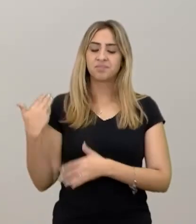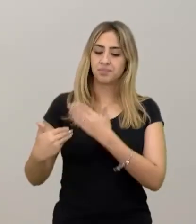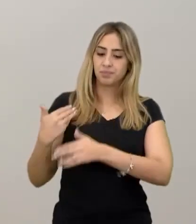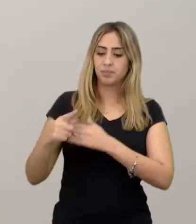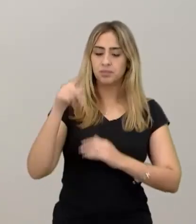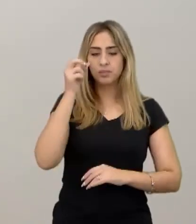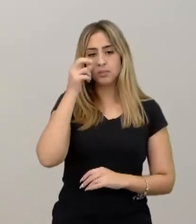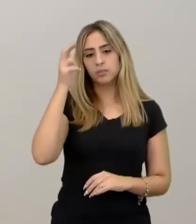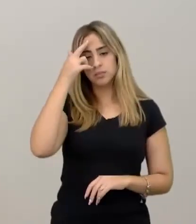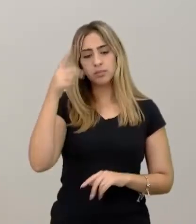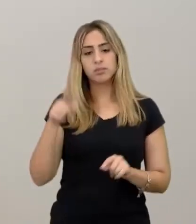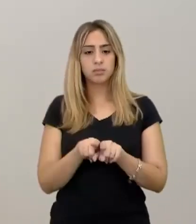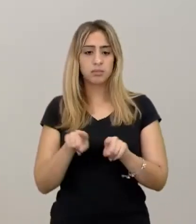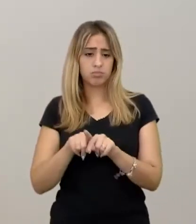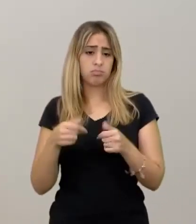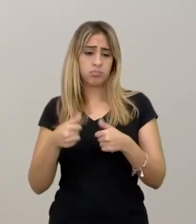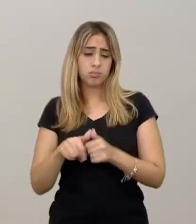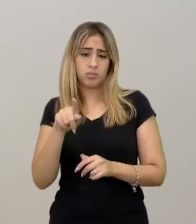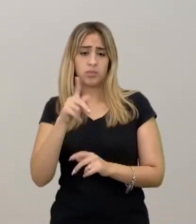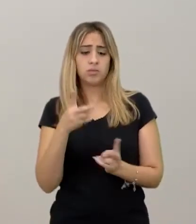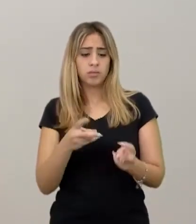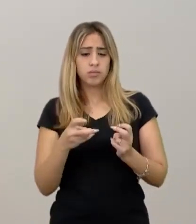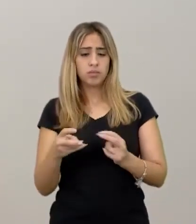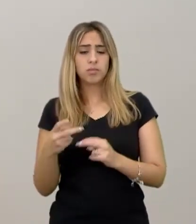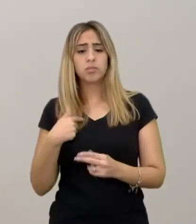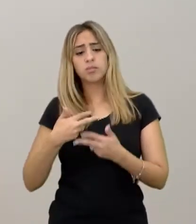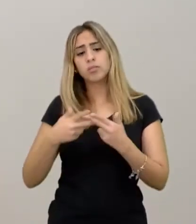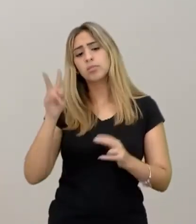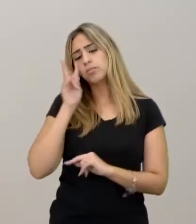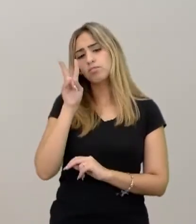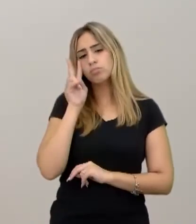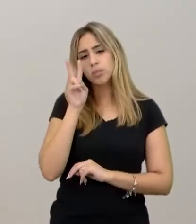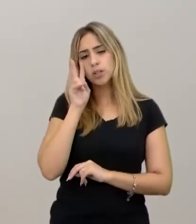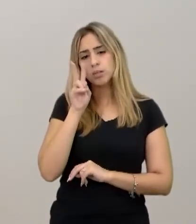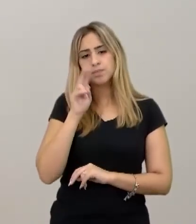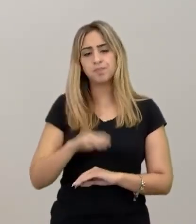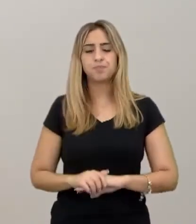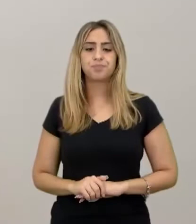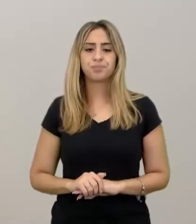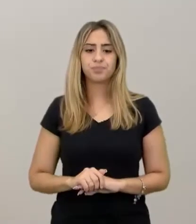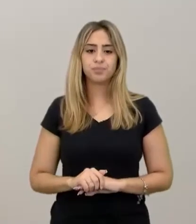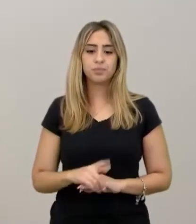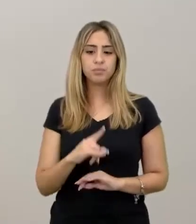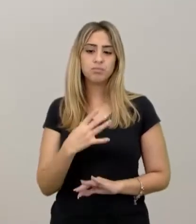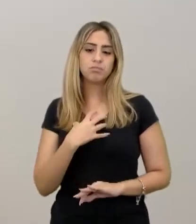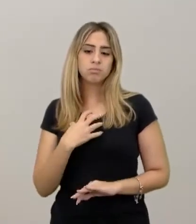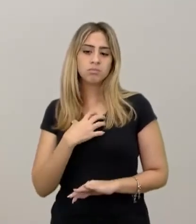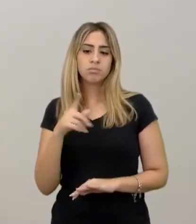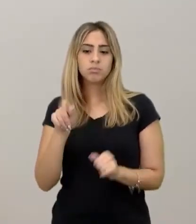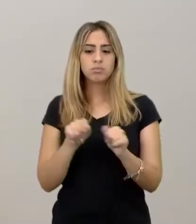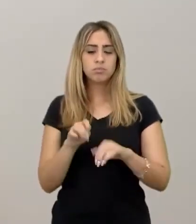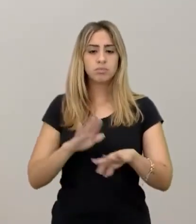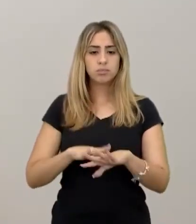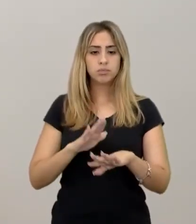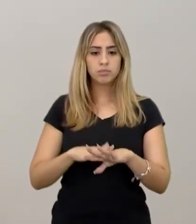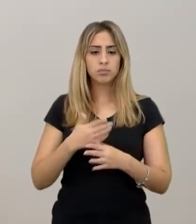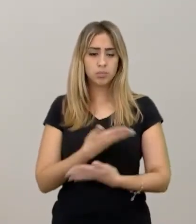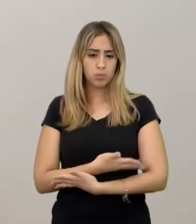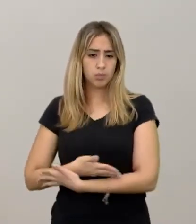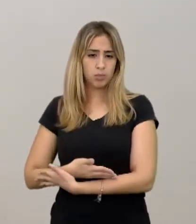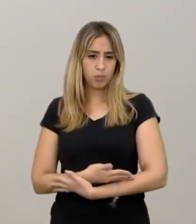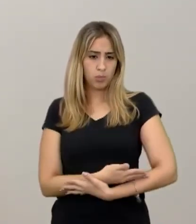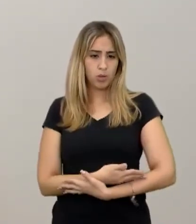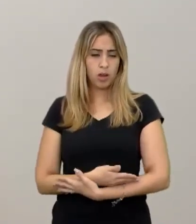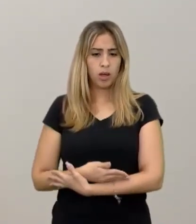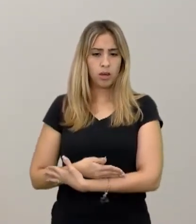essa cultura, inclusive, ela é até considerada patrimônio histórico. A forma, né, que se faz a boneca